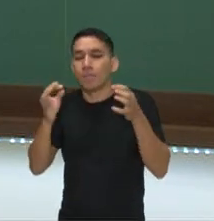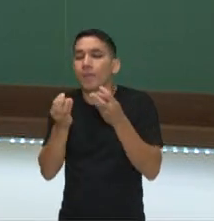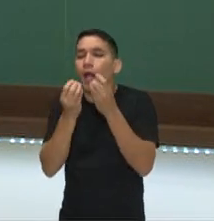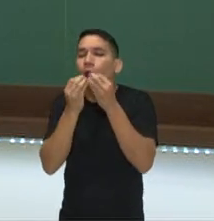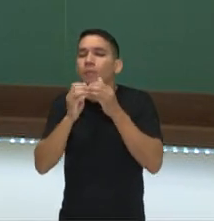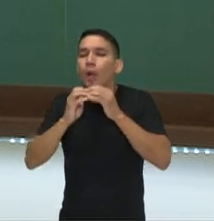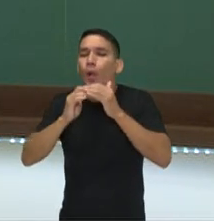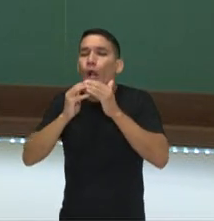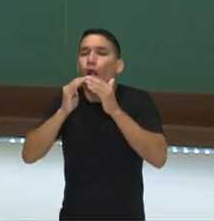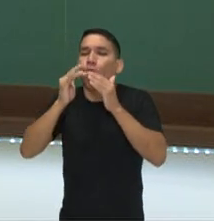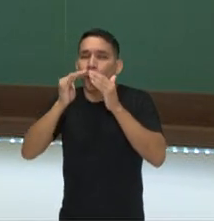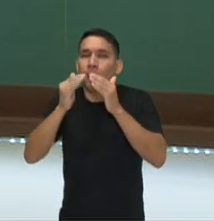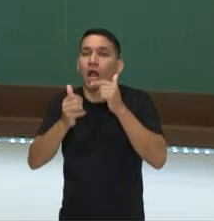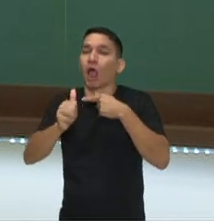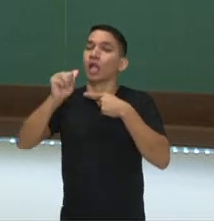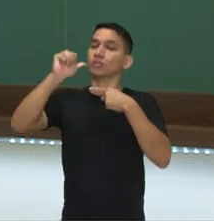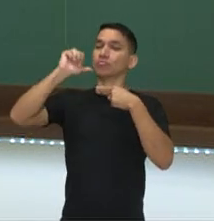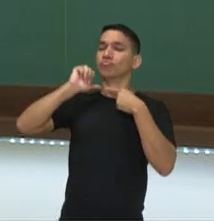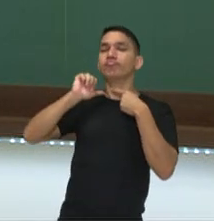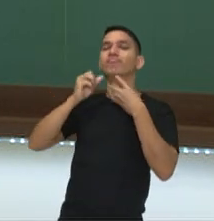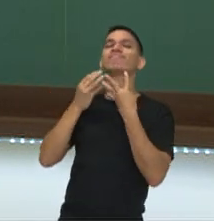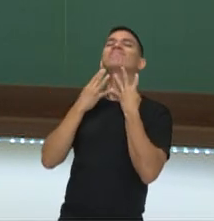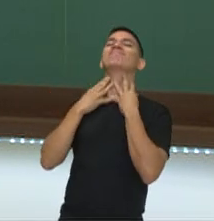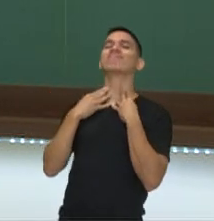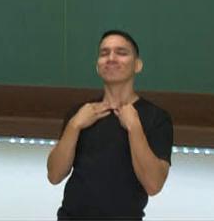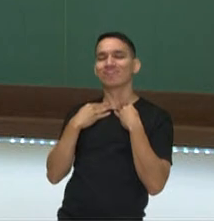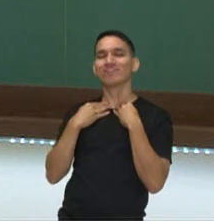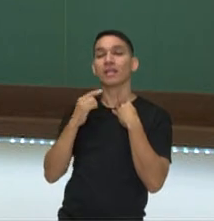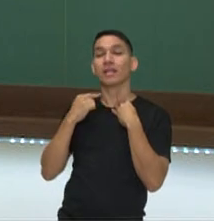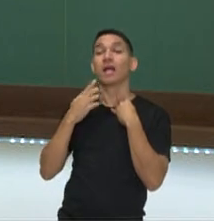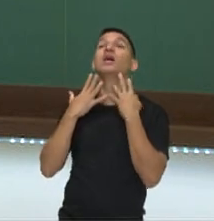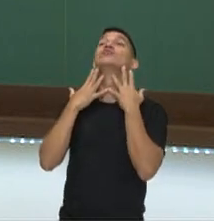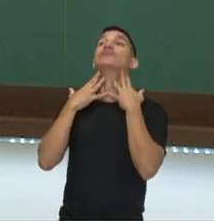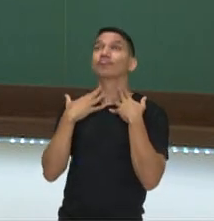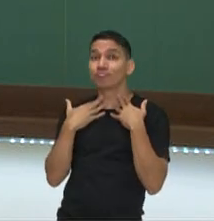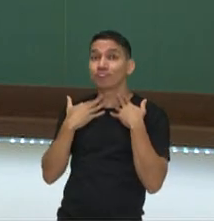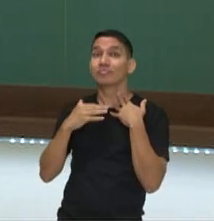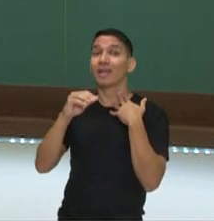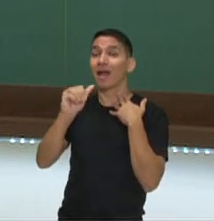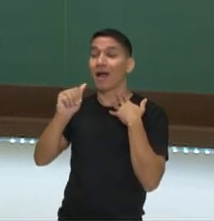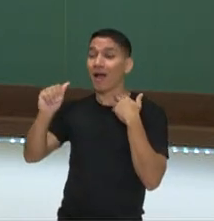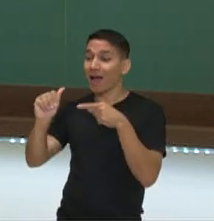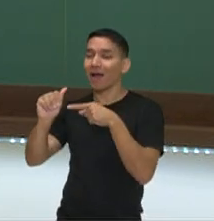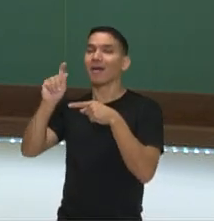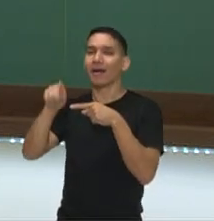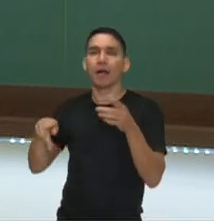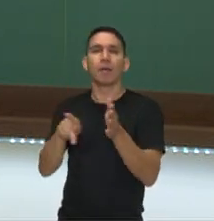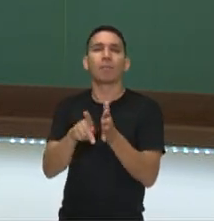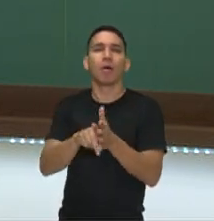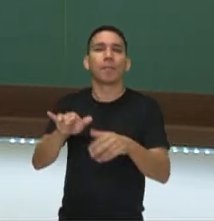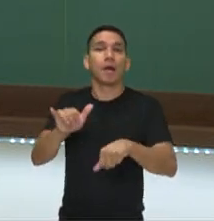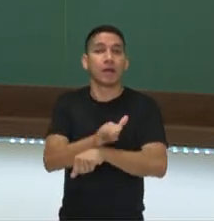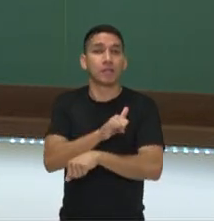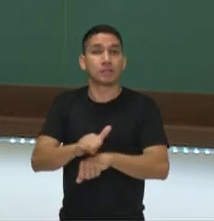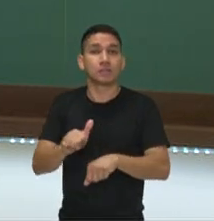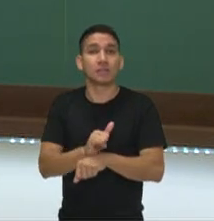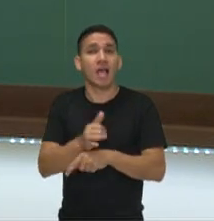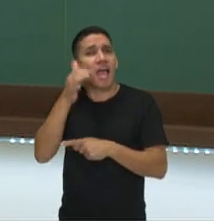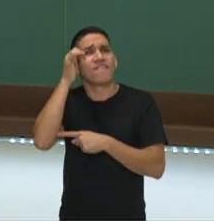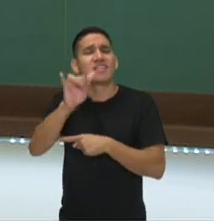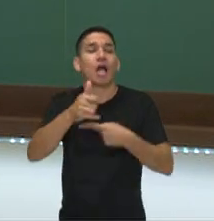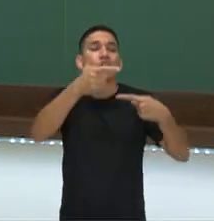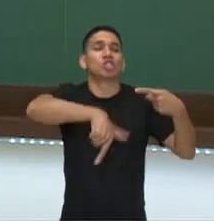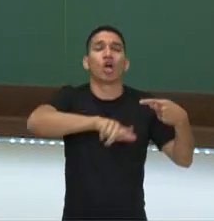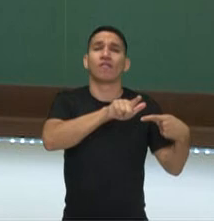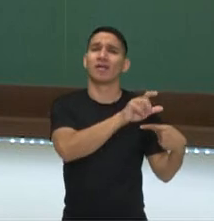ardente, engolia-a lentamente. Então, é um recurso muito produtivo na modalidade escrita para evitar repetições.